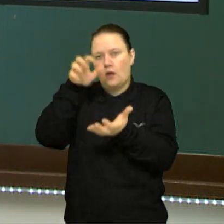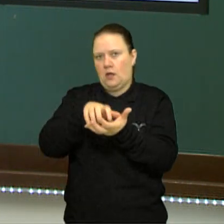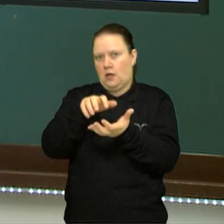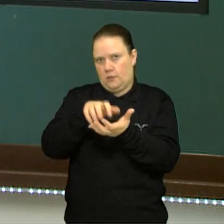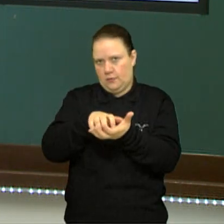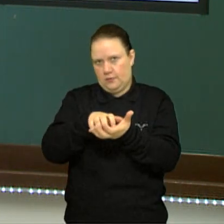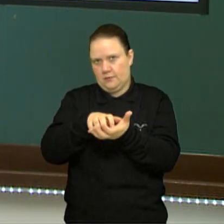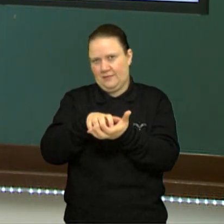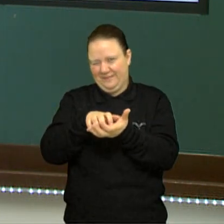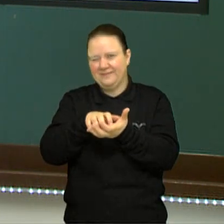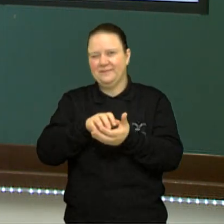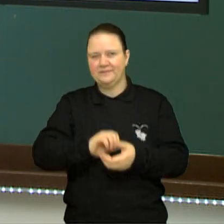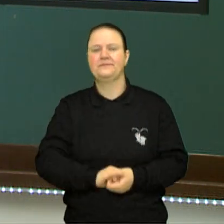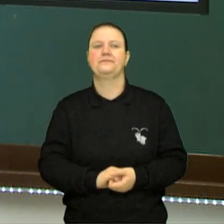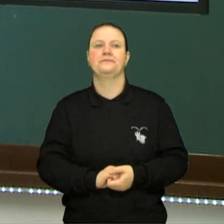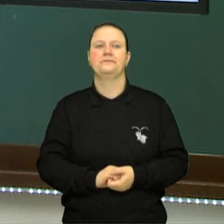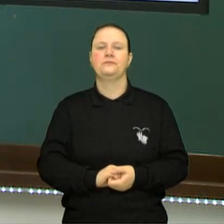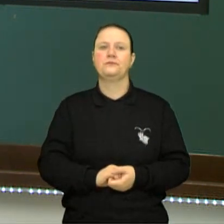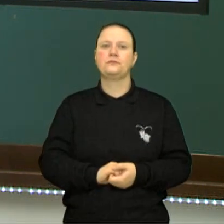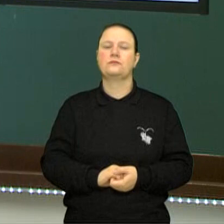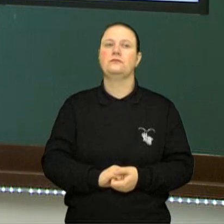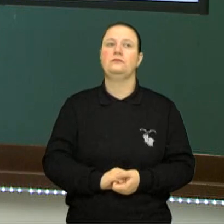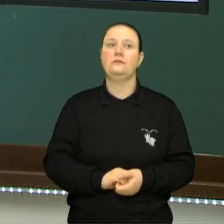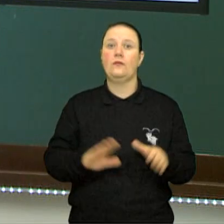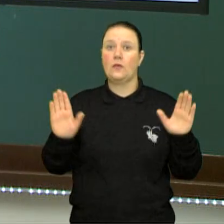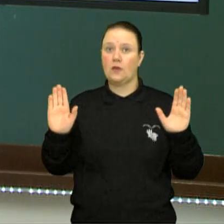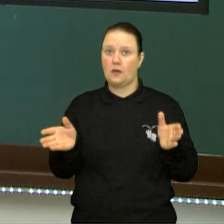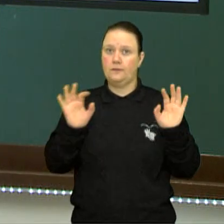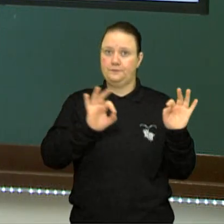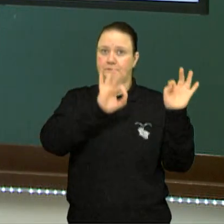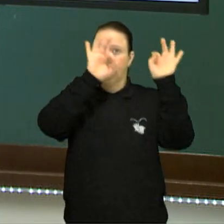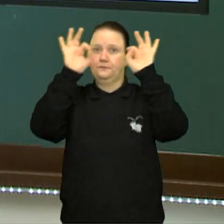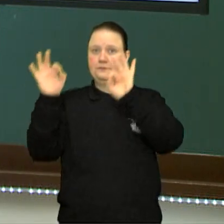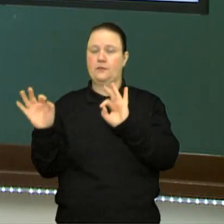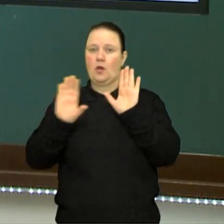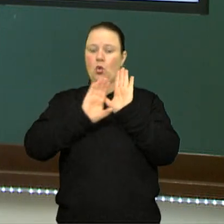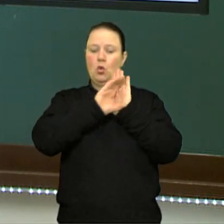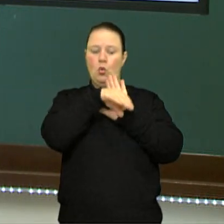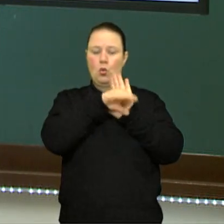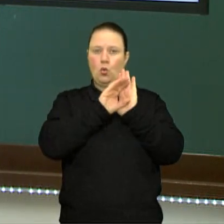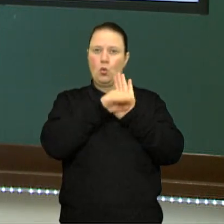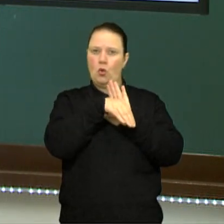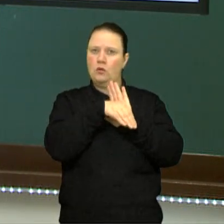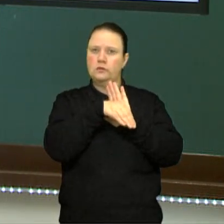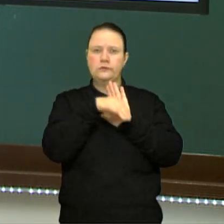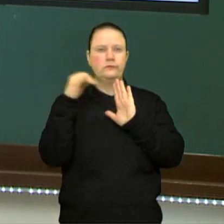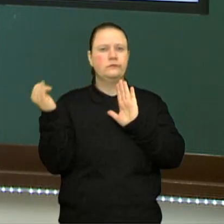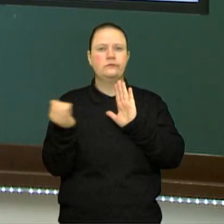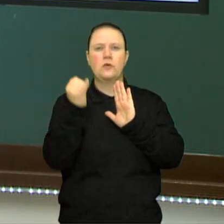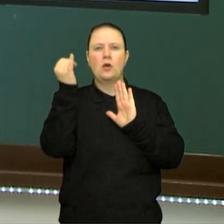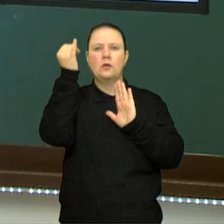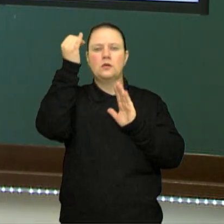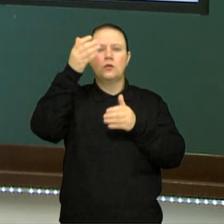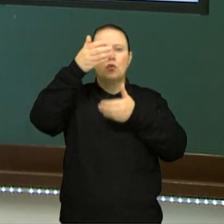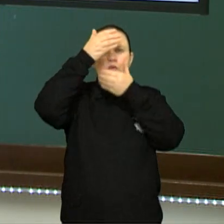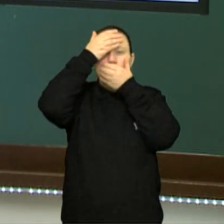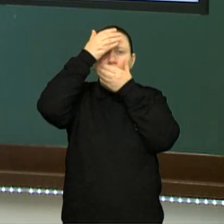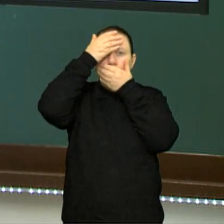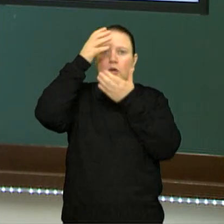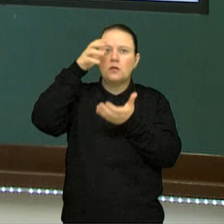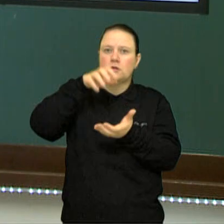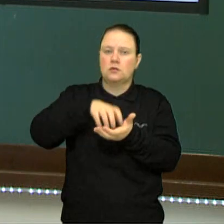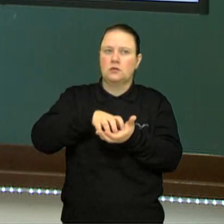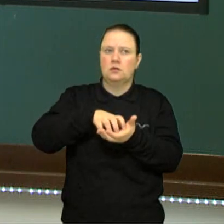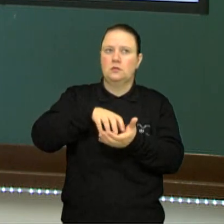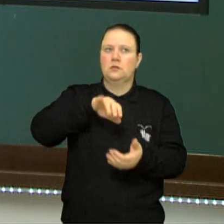também. E aqui, pessoal, a gente entra num conceito chave do Islã, tá? Que é o conceito da